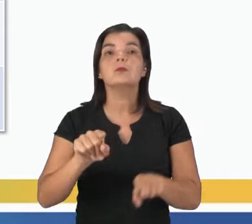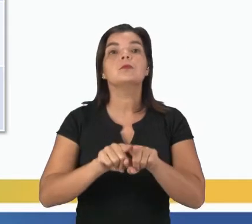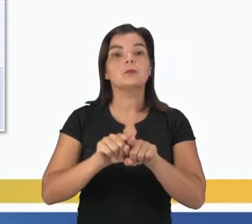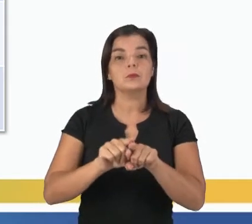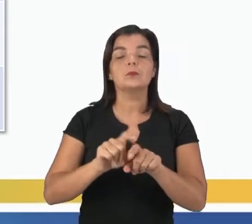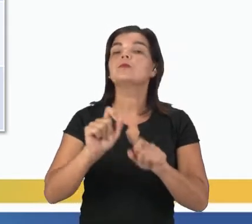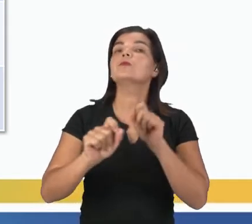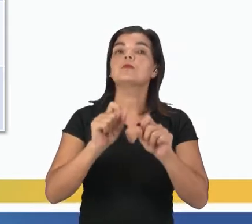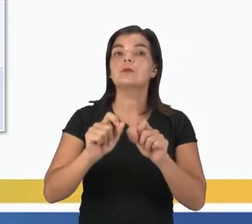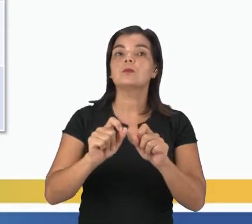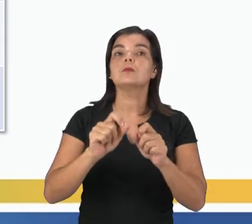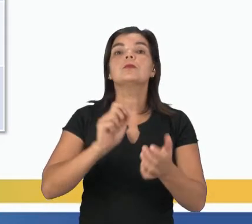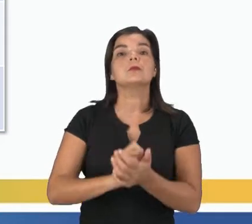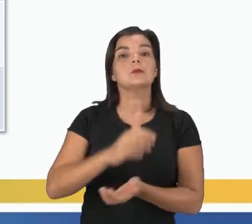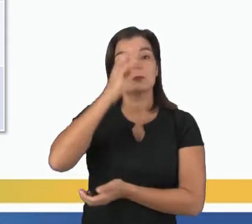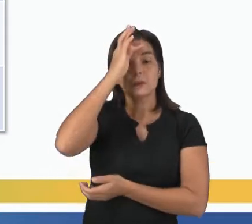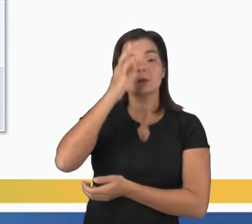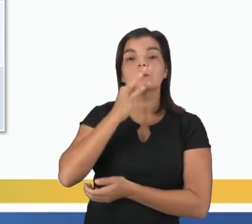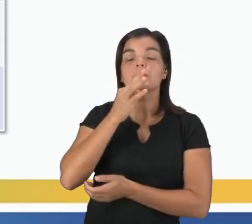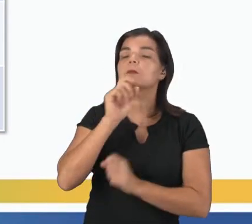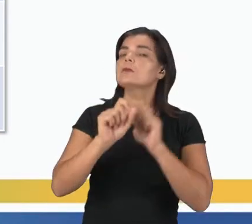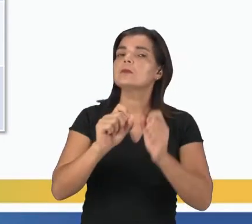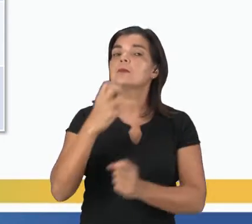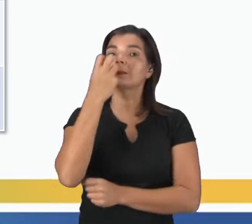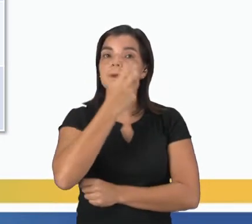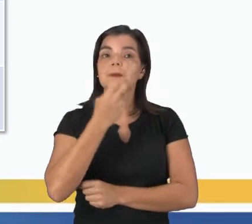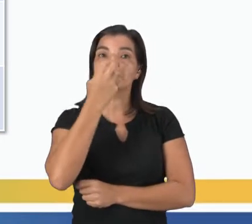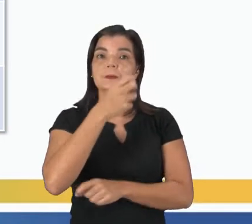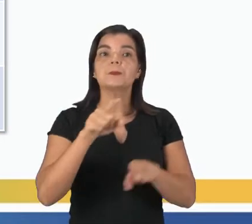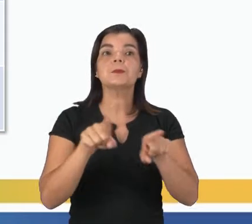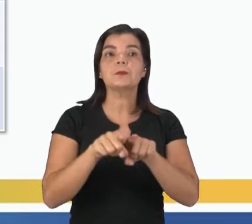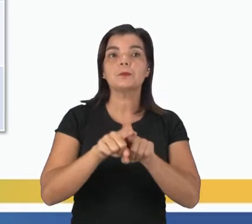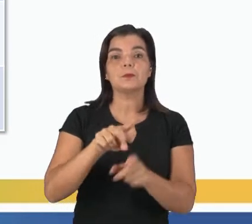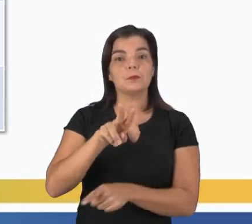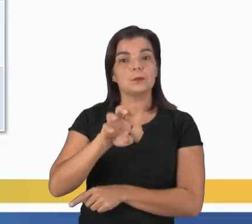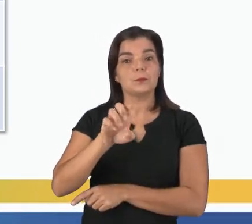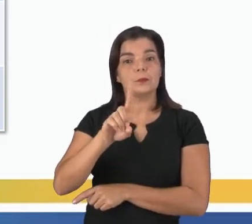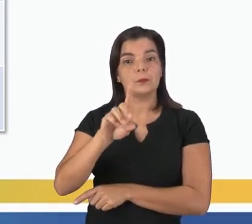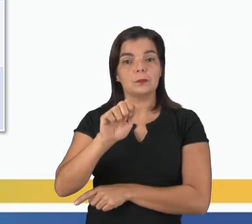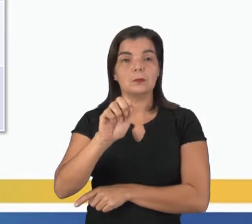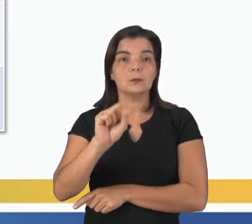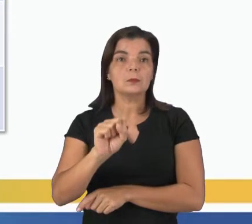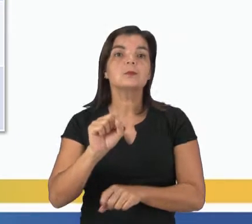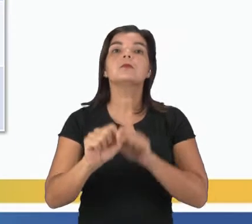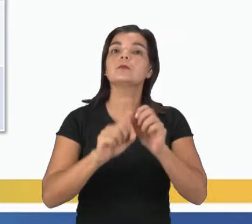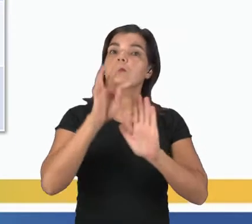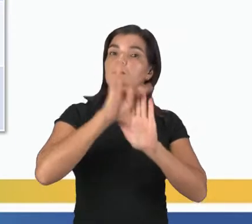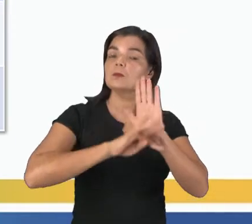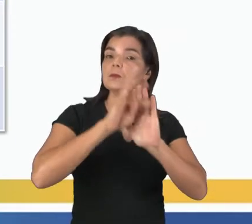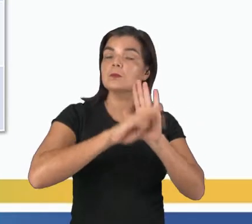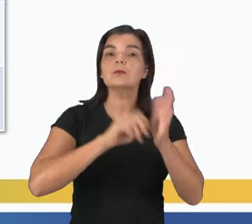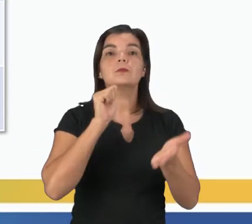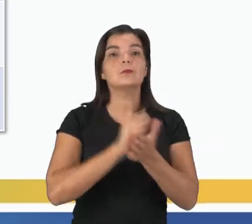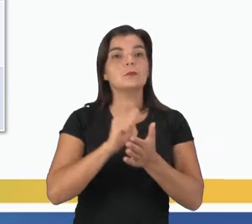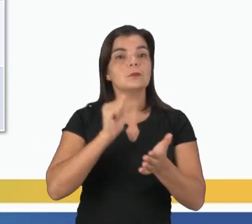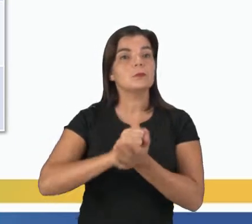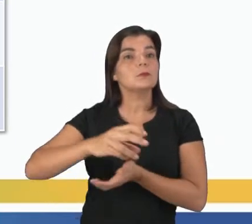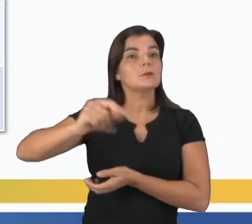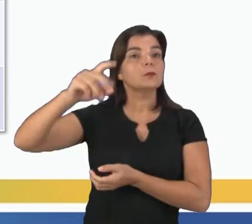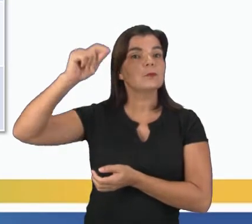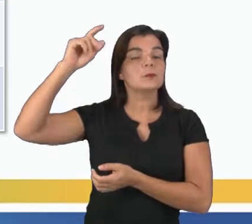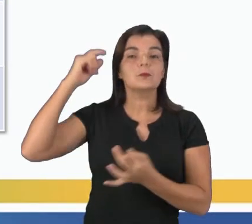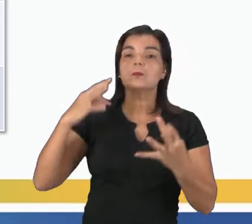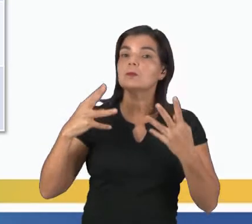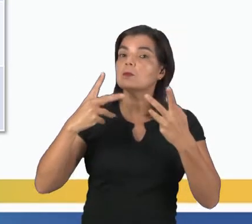unicamente orais, o que nós comentamos aqui já, né? Os Vedas hindus são os textos escritos mais